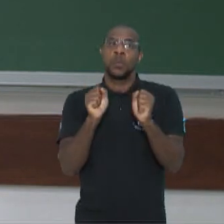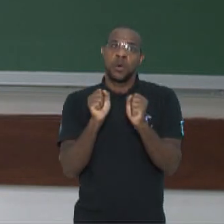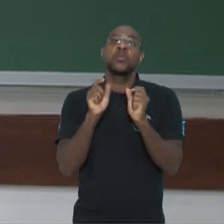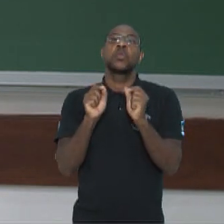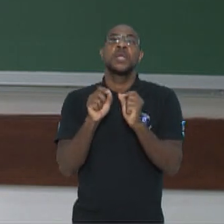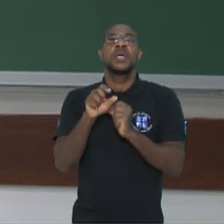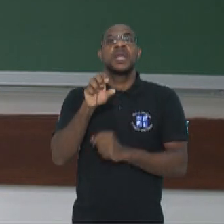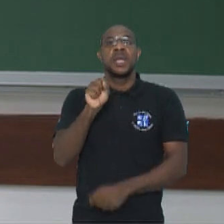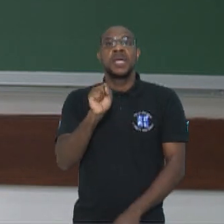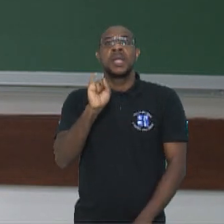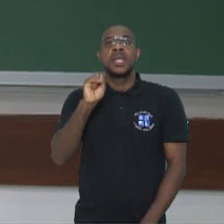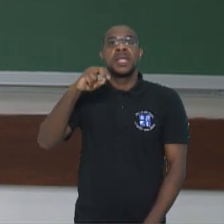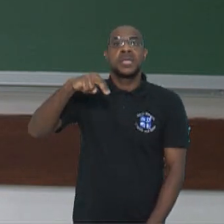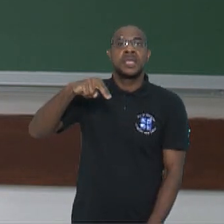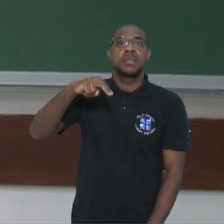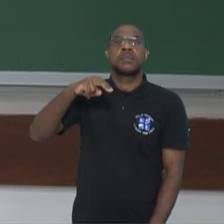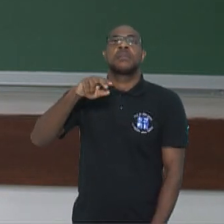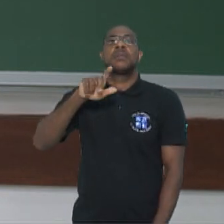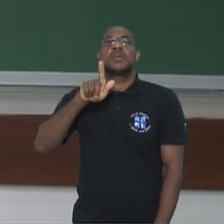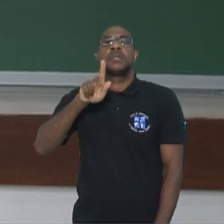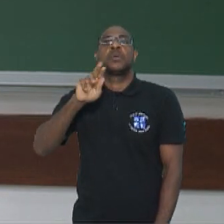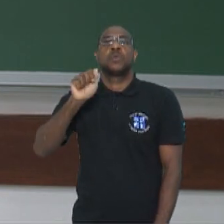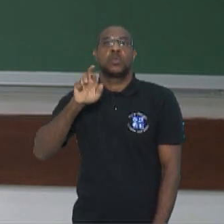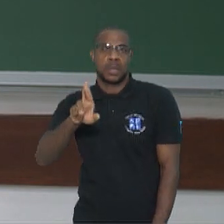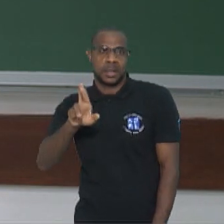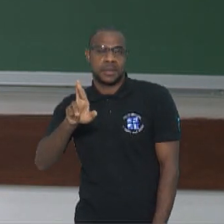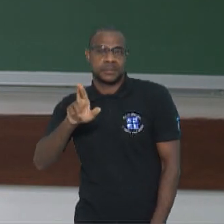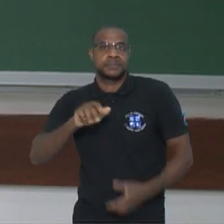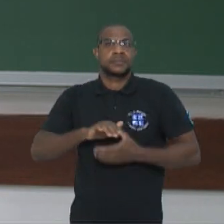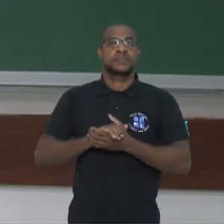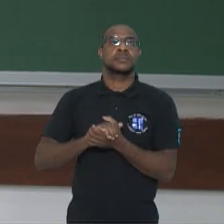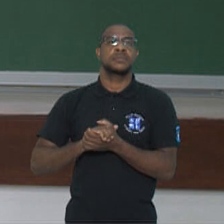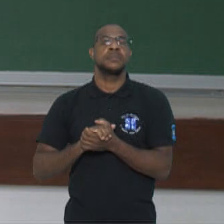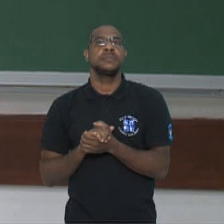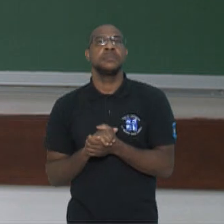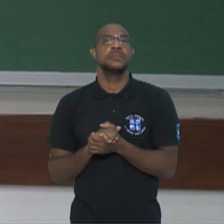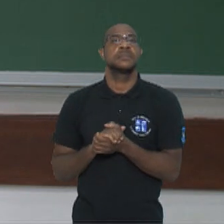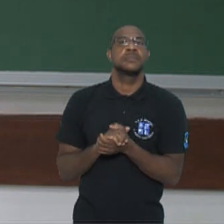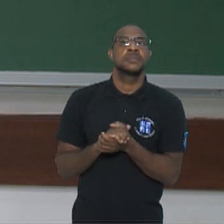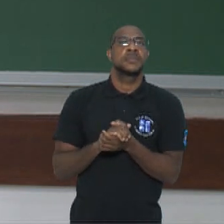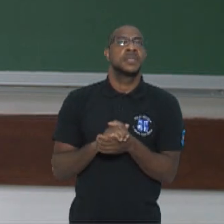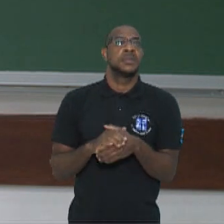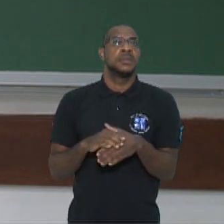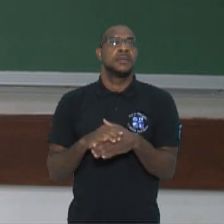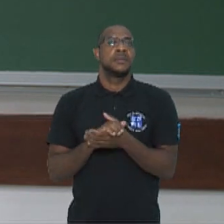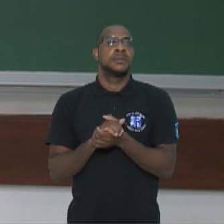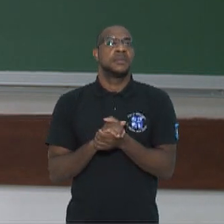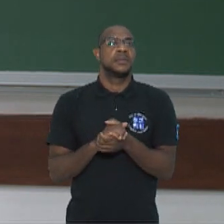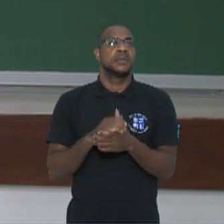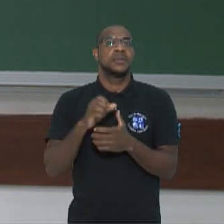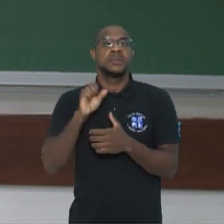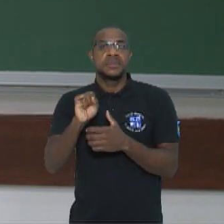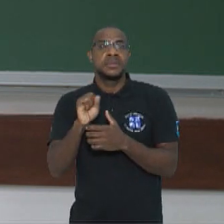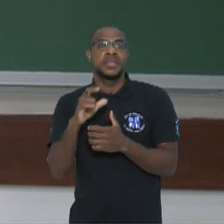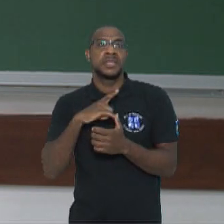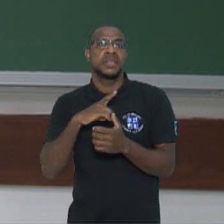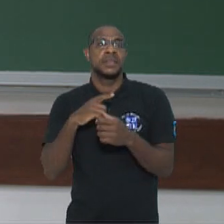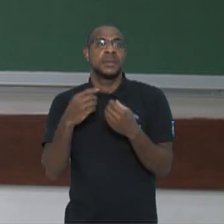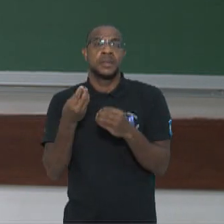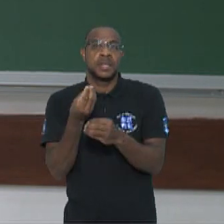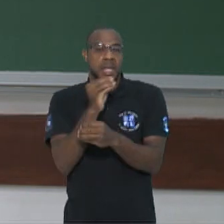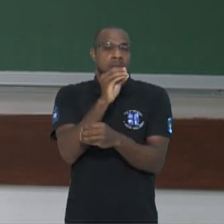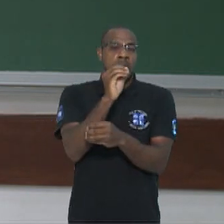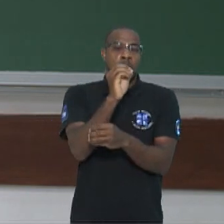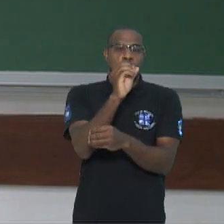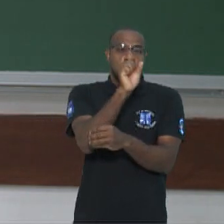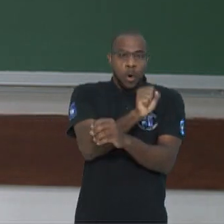com todas as outras palavras, desculpem, que são pluralizadas, né? Que já recebem esse plural no próprio